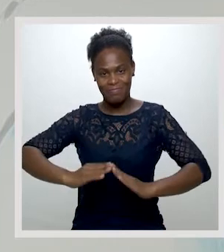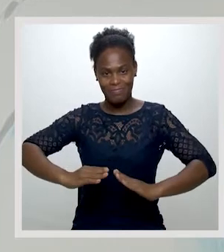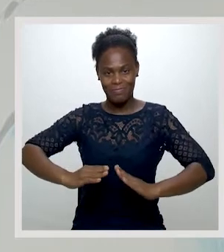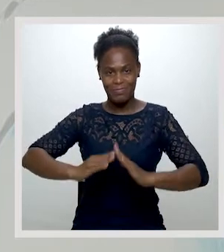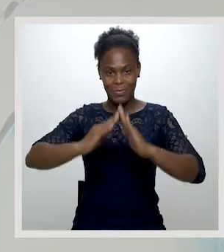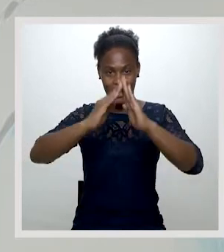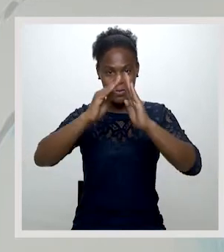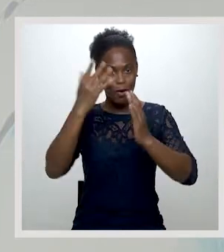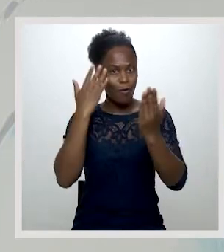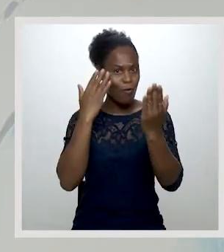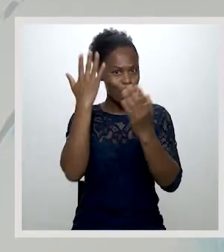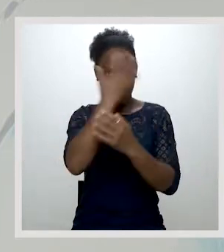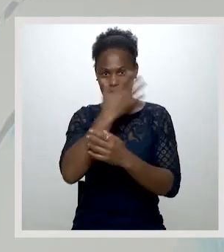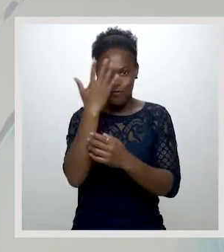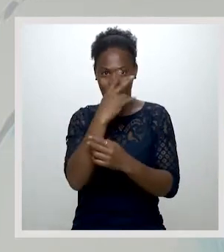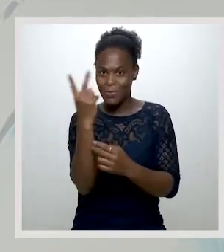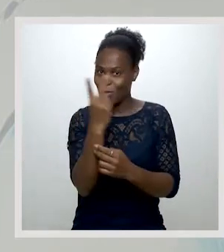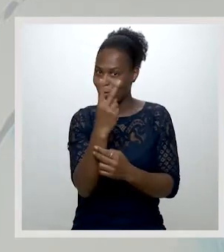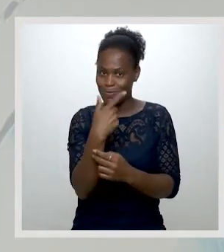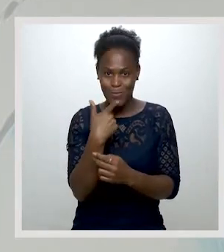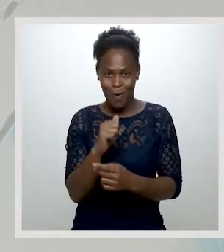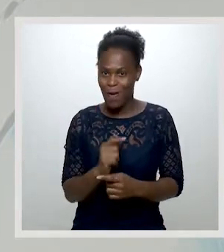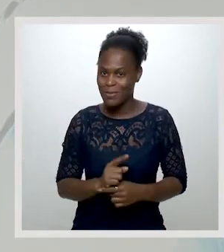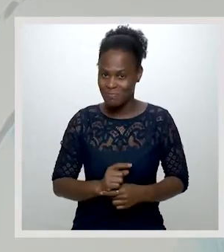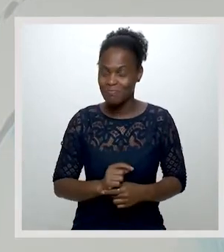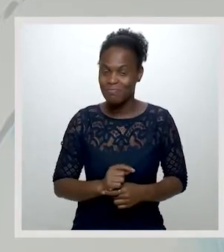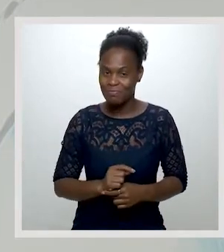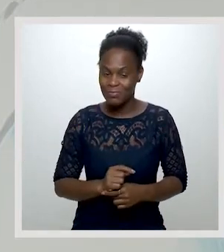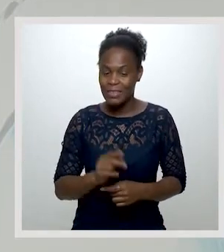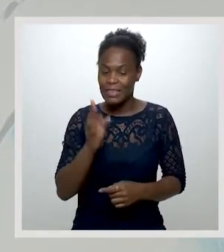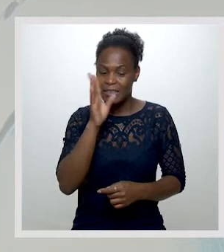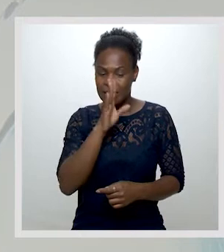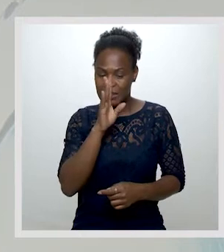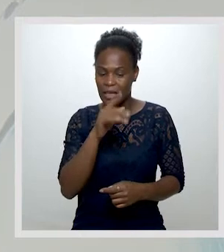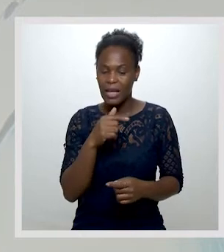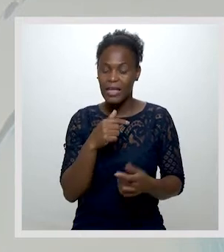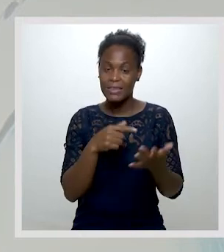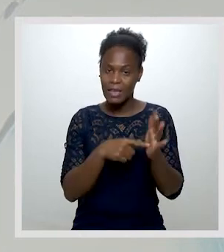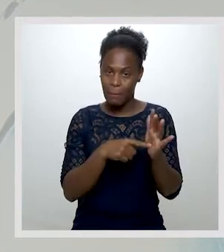podem confundir esses dois sólidos. Se eu colocar